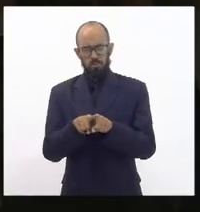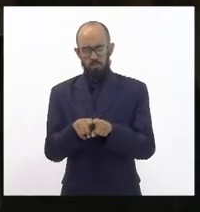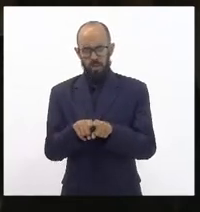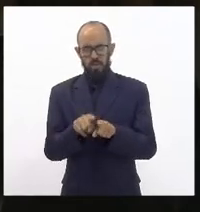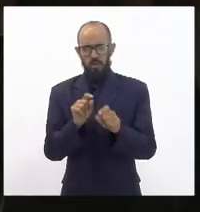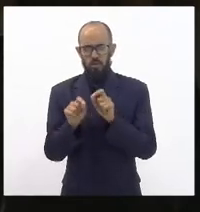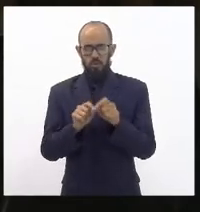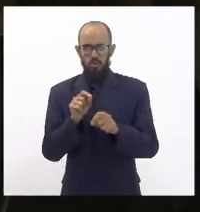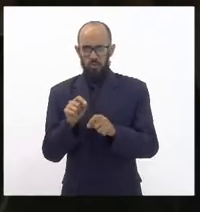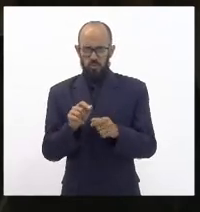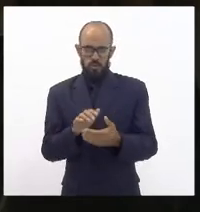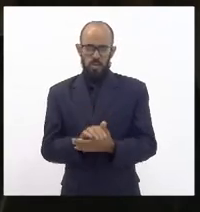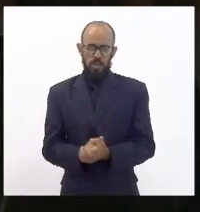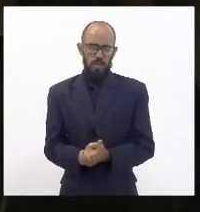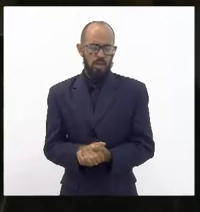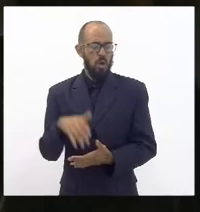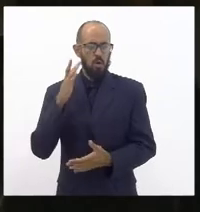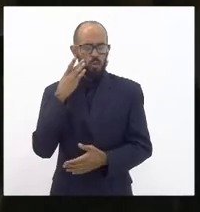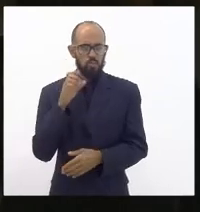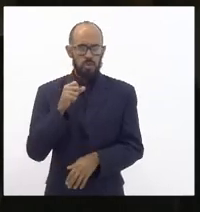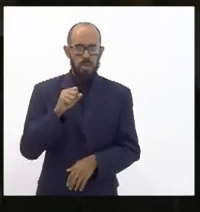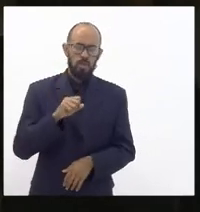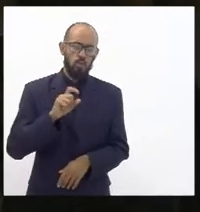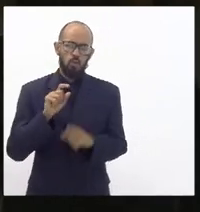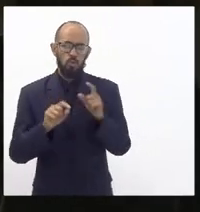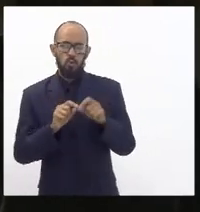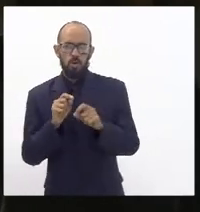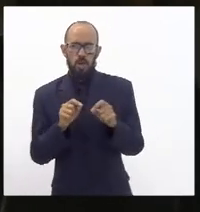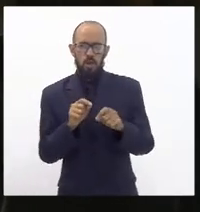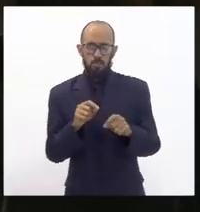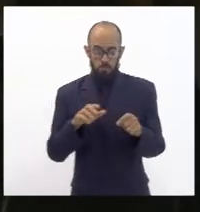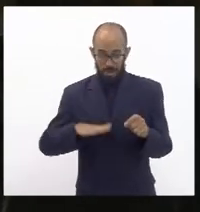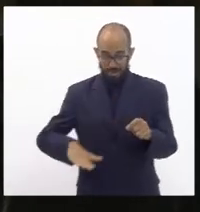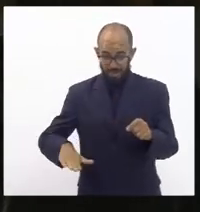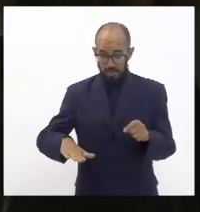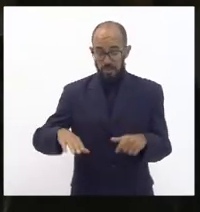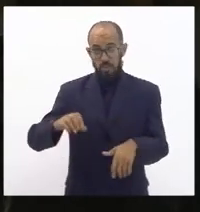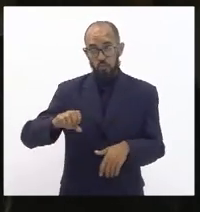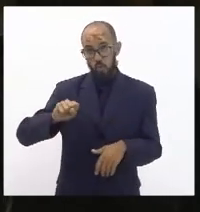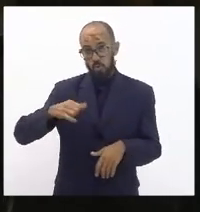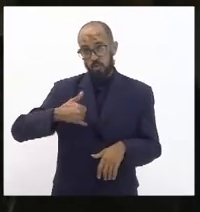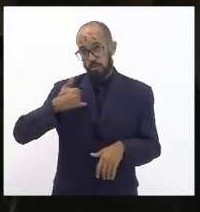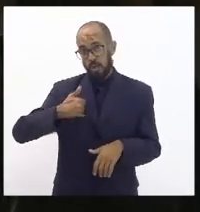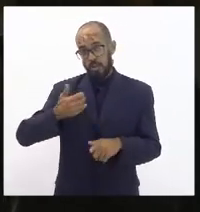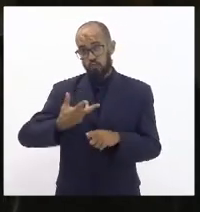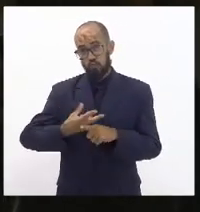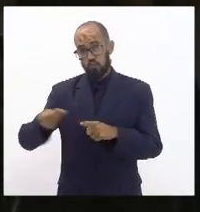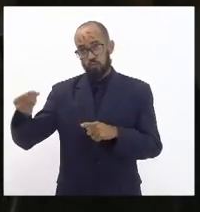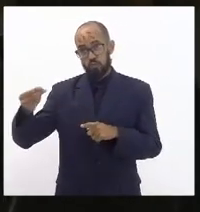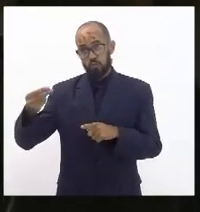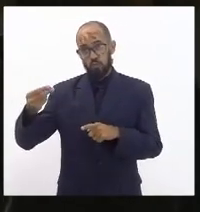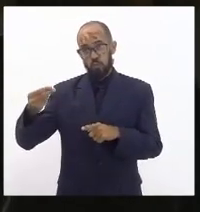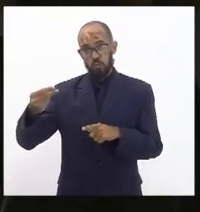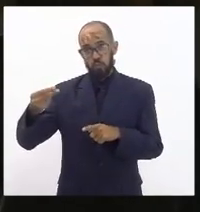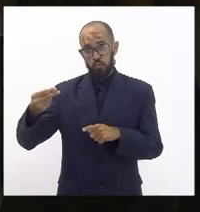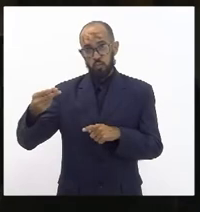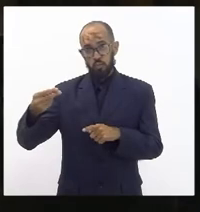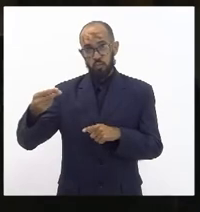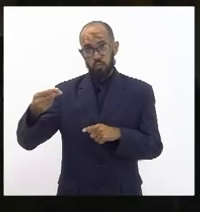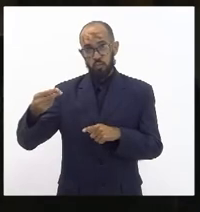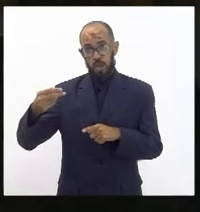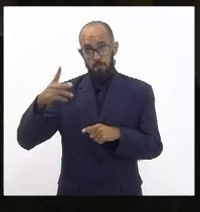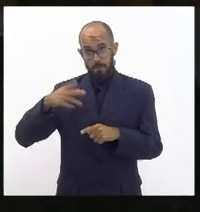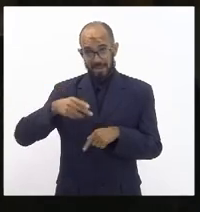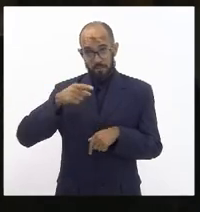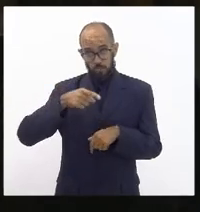ao certo se na semana ou no mês uma criança de 8 anos fugiu e mesmo com essa